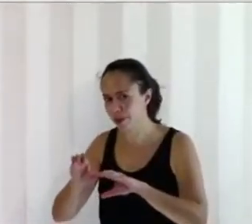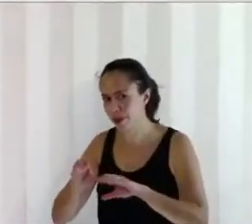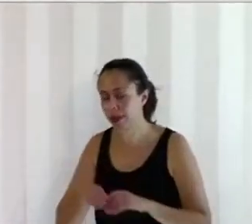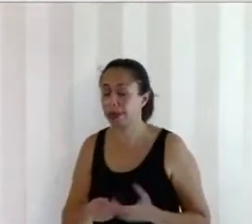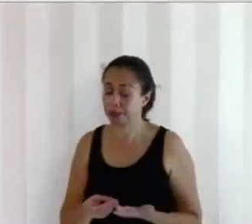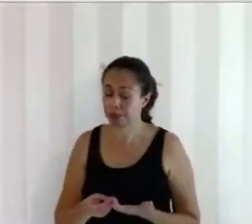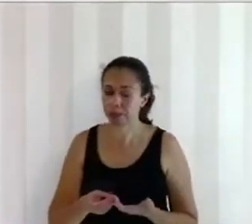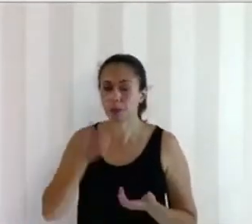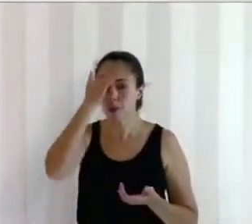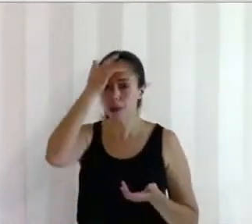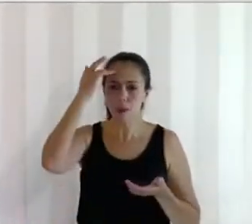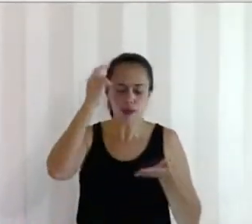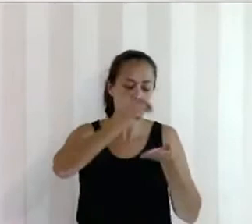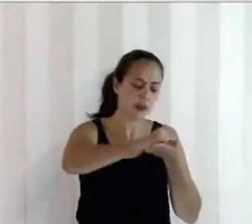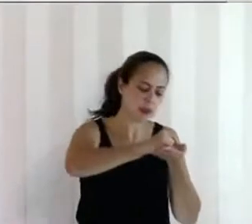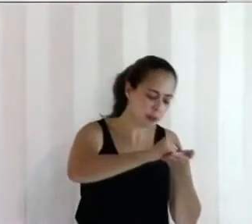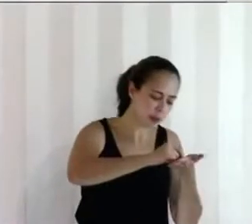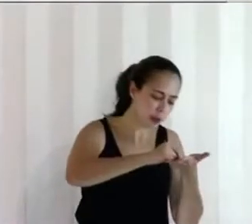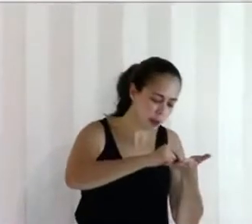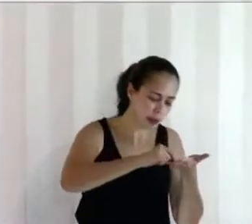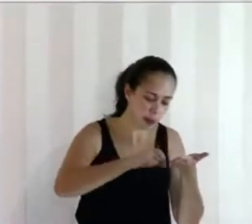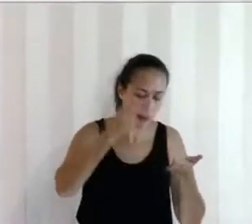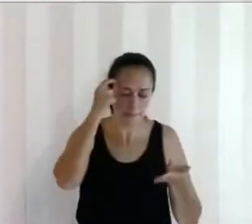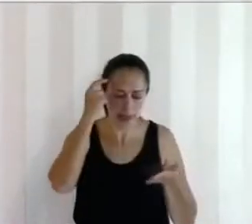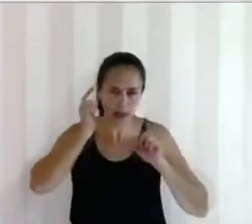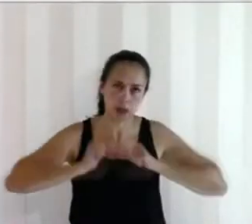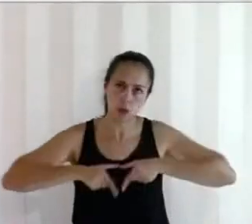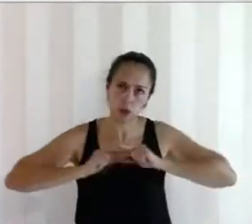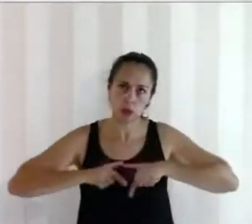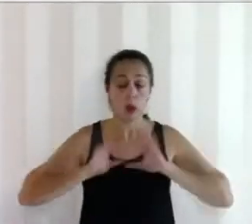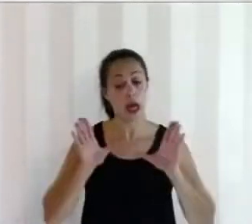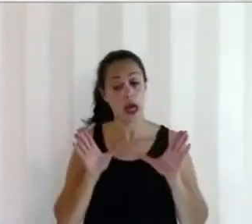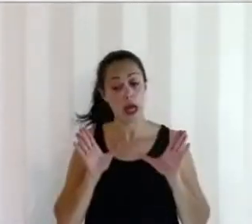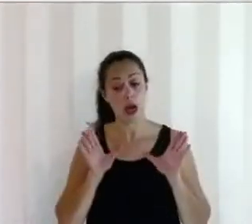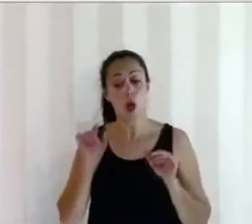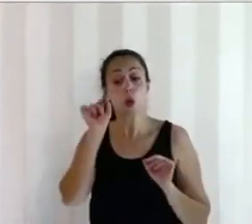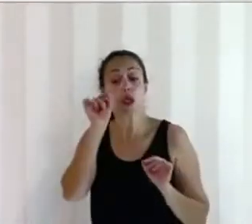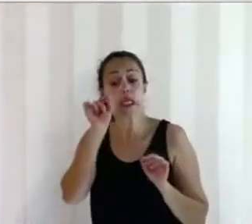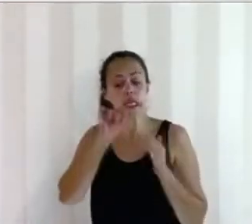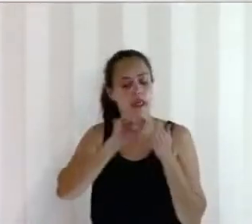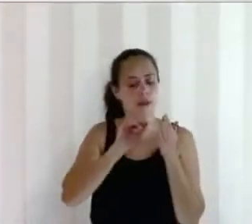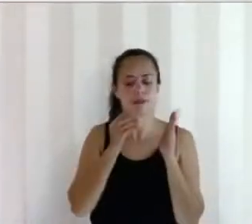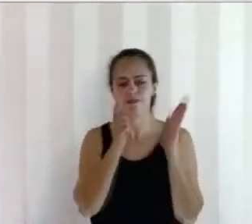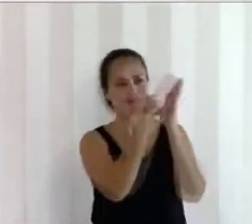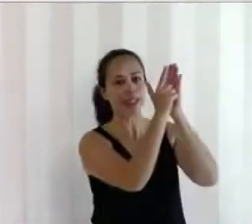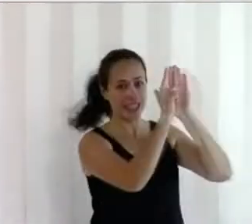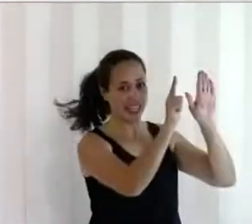fariseus executavam essas leis. Isso não é lei.